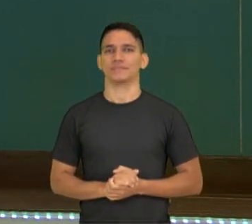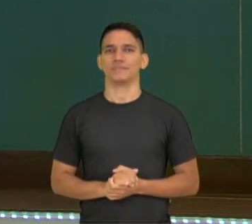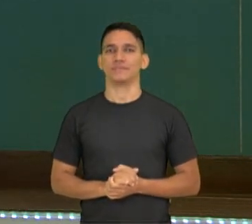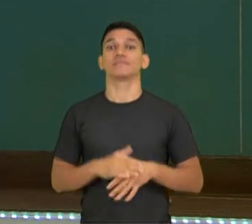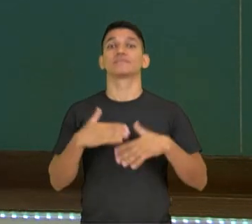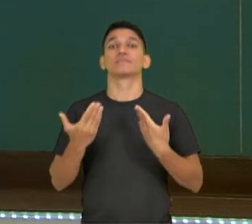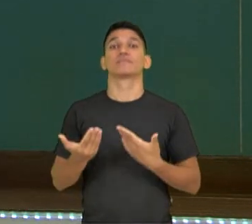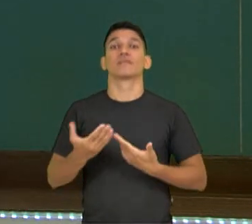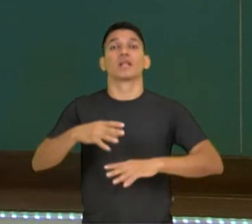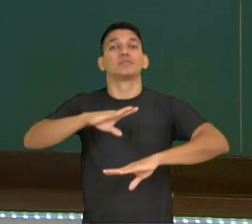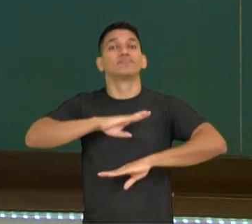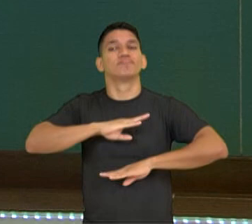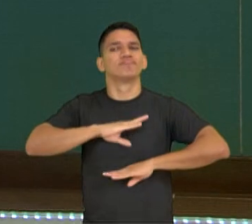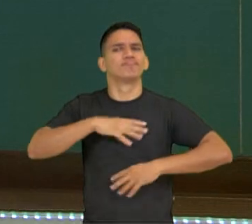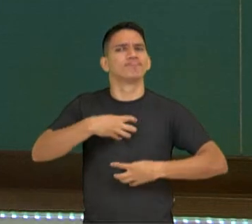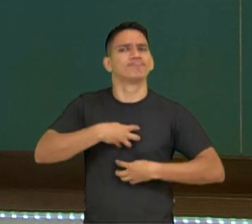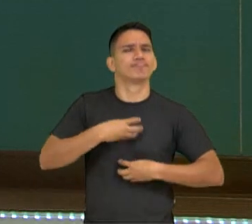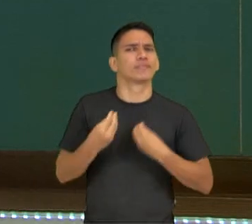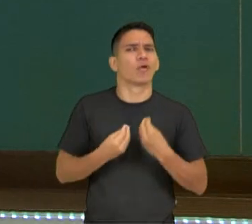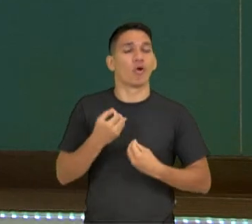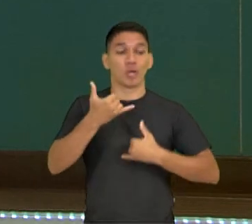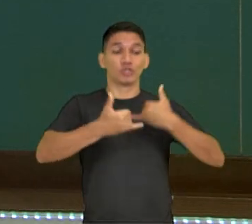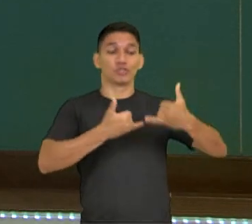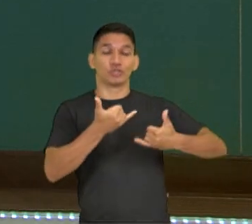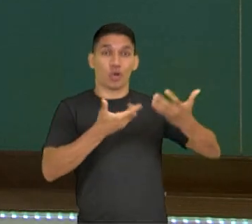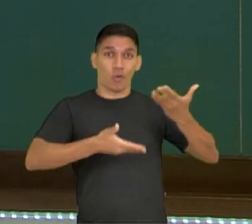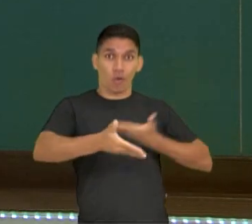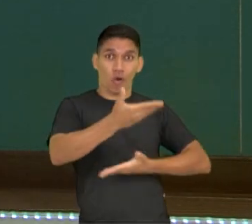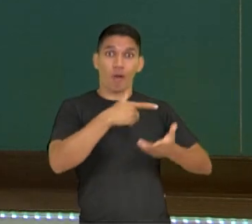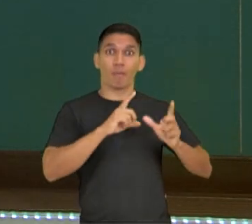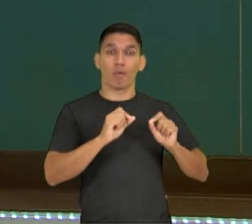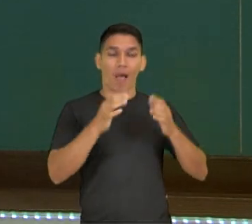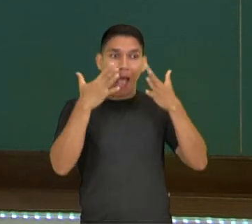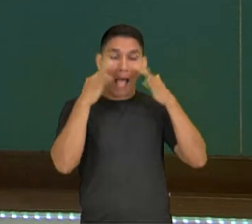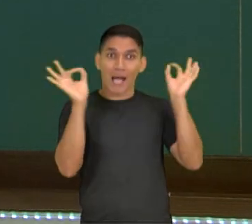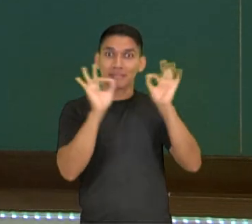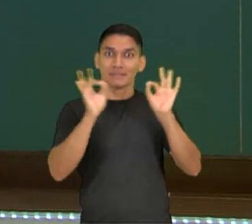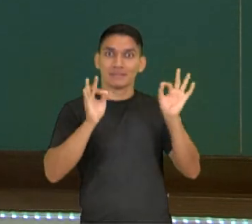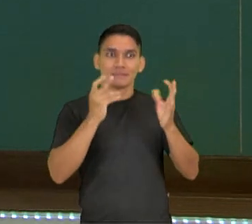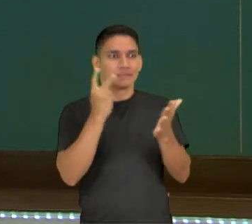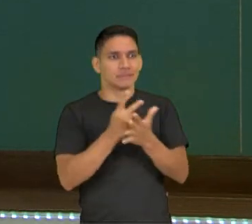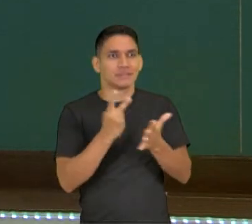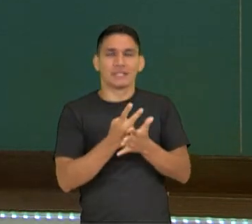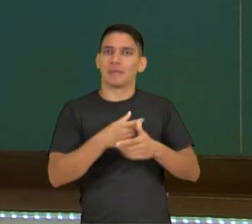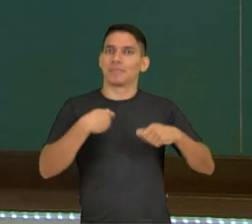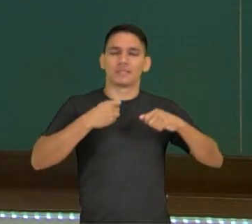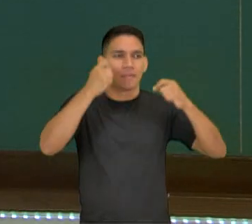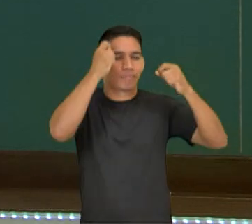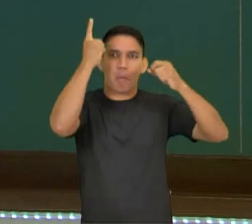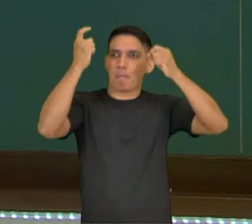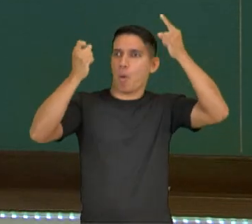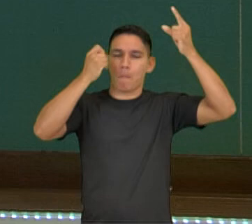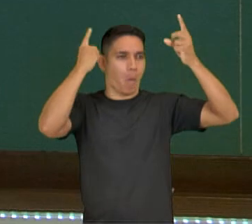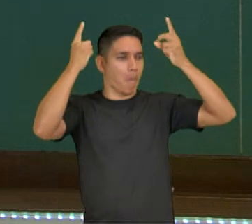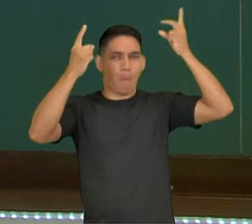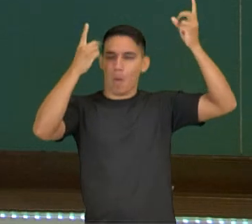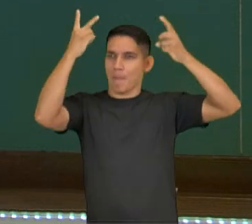O clima do jogo nos jogos cooperativos é a ativação, a atenção. Então, o tempo inteiro você está ativando lá,